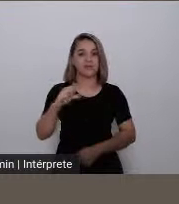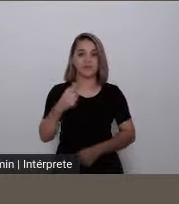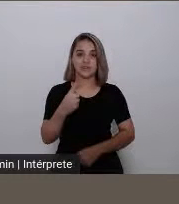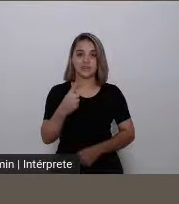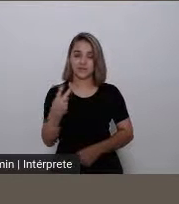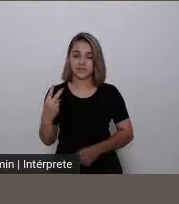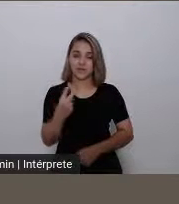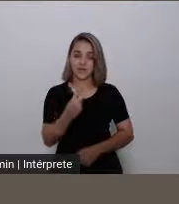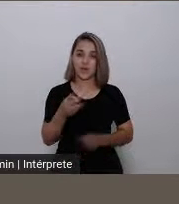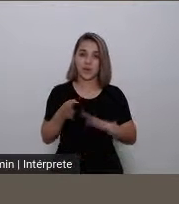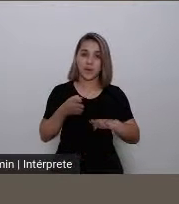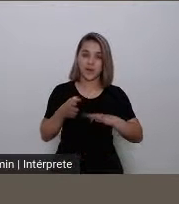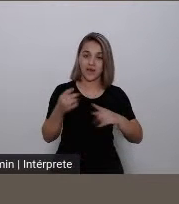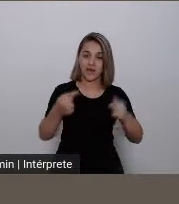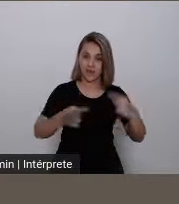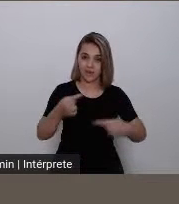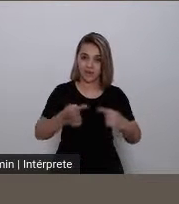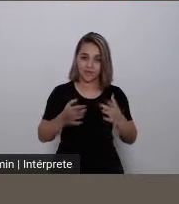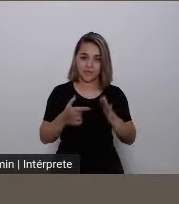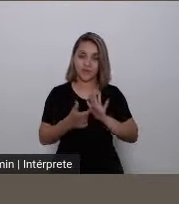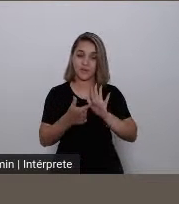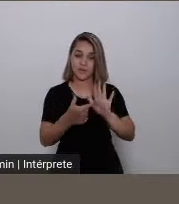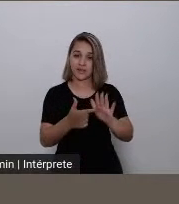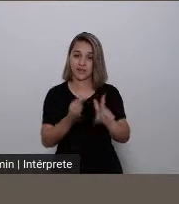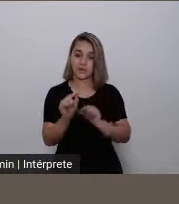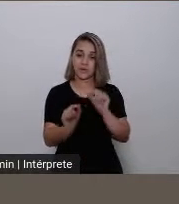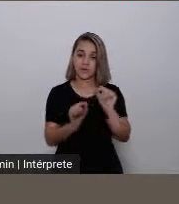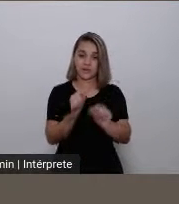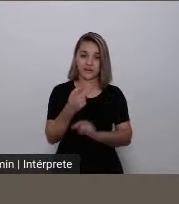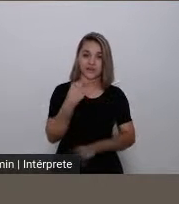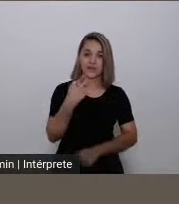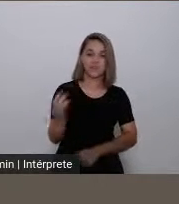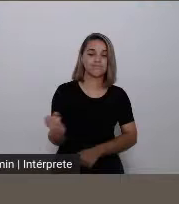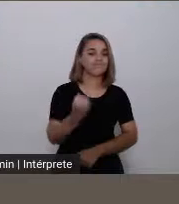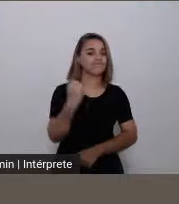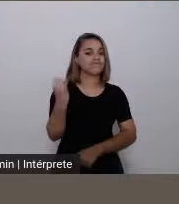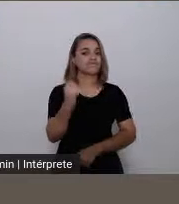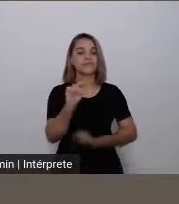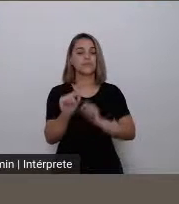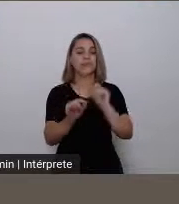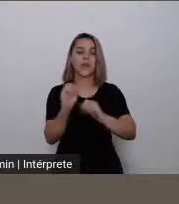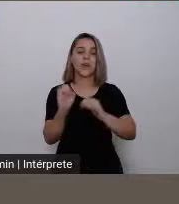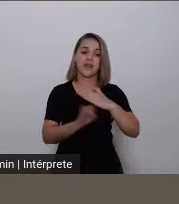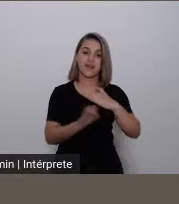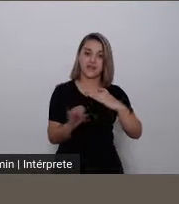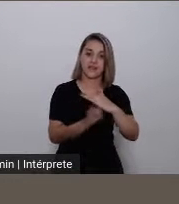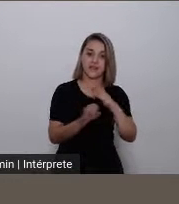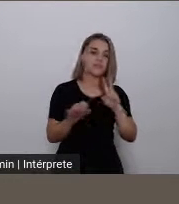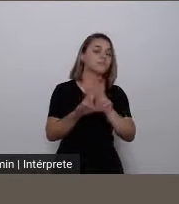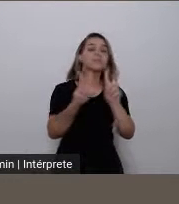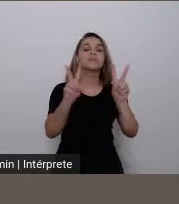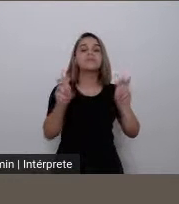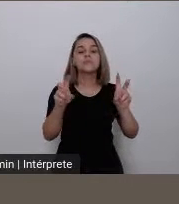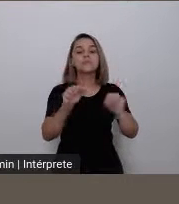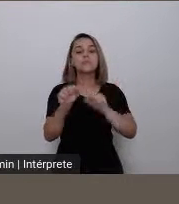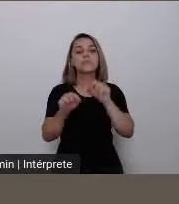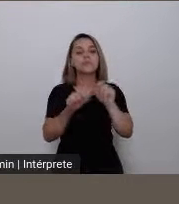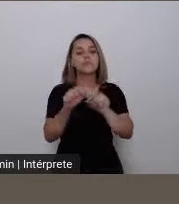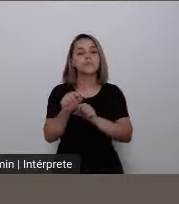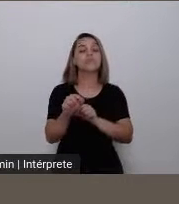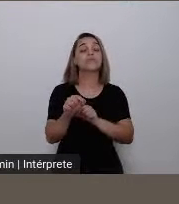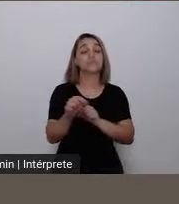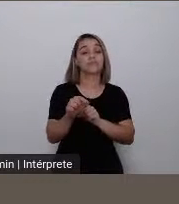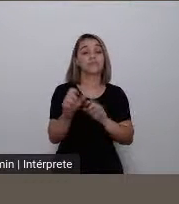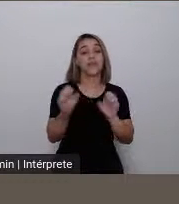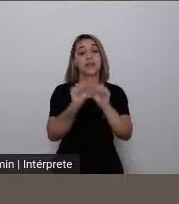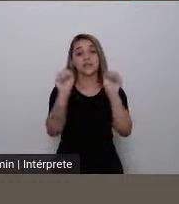minha apresentação tomando como relevante a natureza das instituições em questão como índice possível do sistema